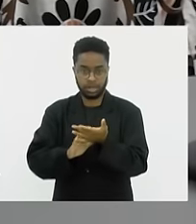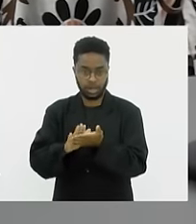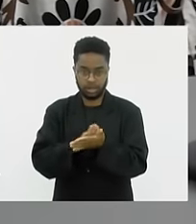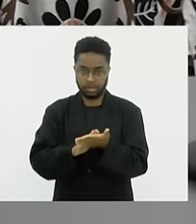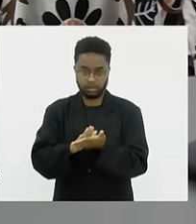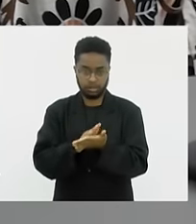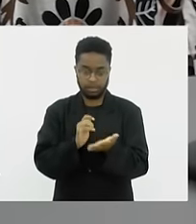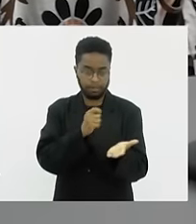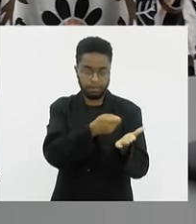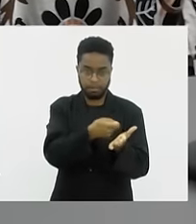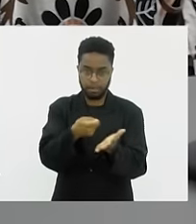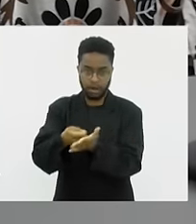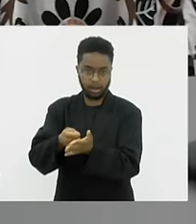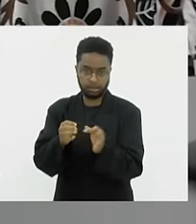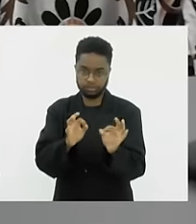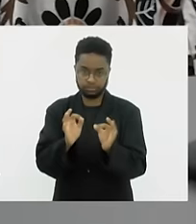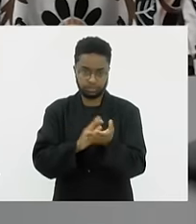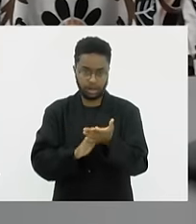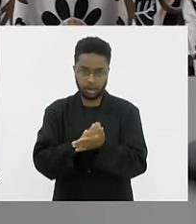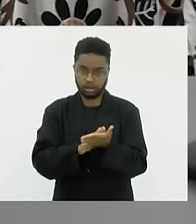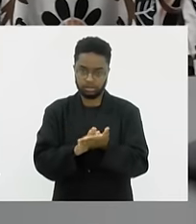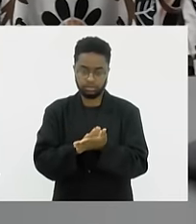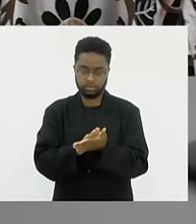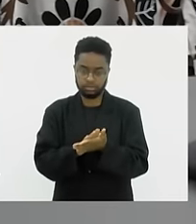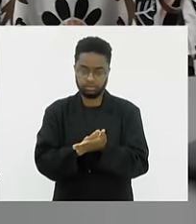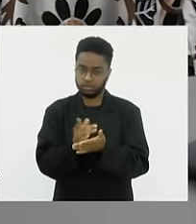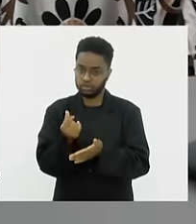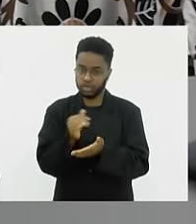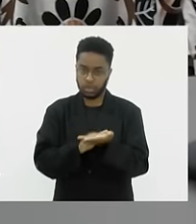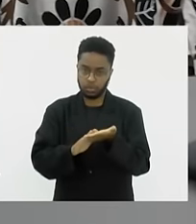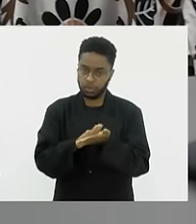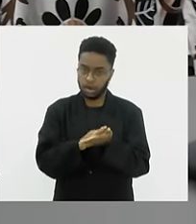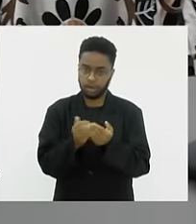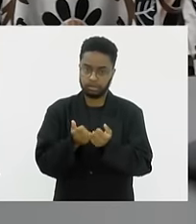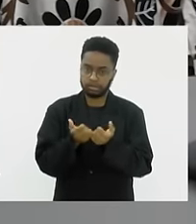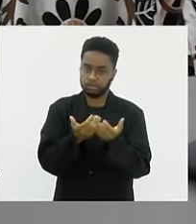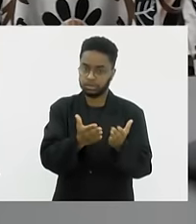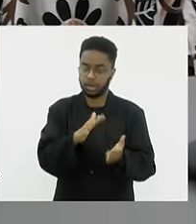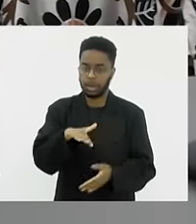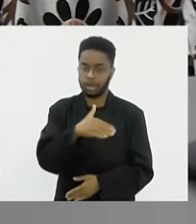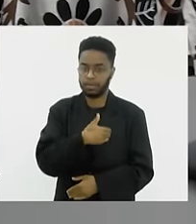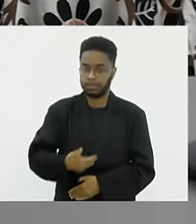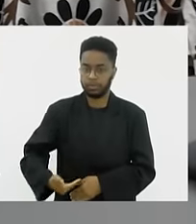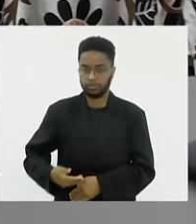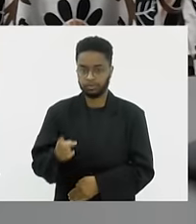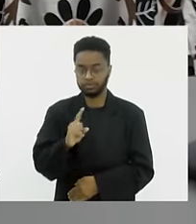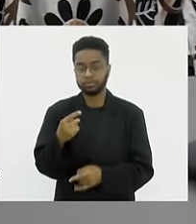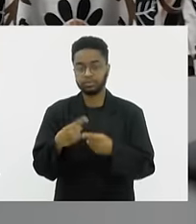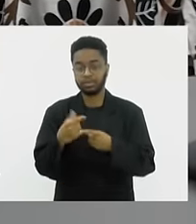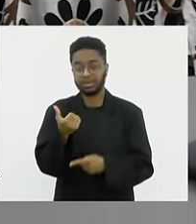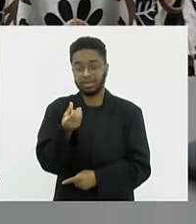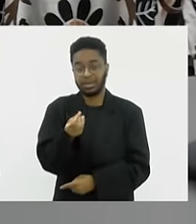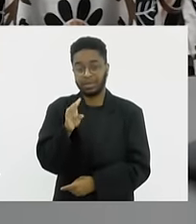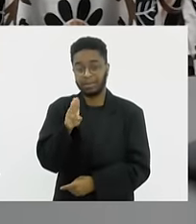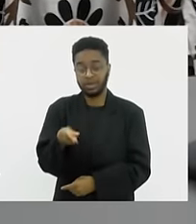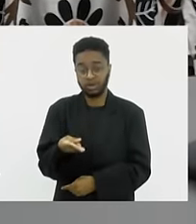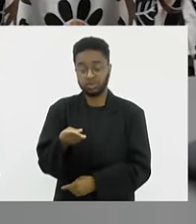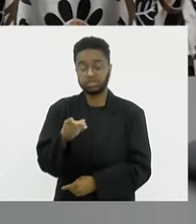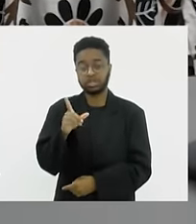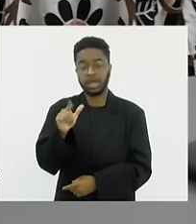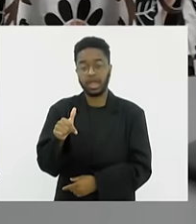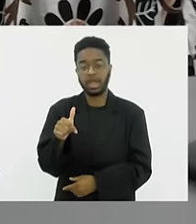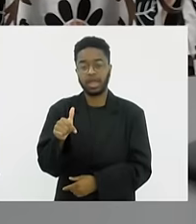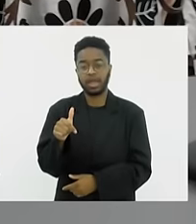recurso financeiro, não sai um centavo dos cofres públicos. 16 milhões é uma